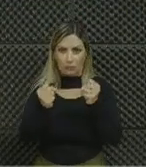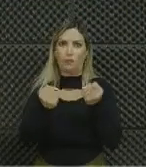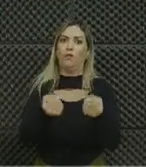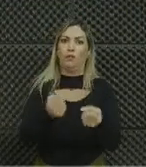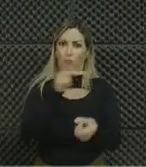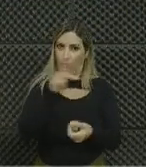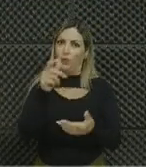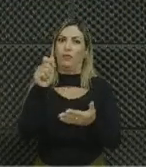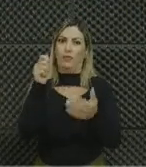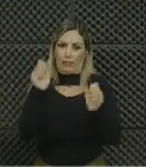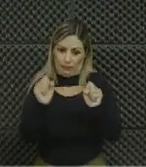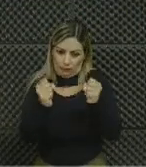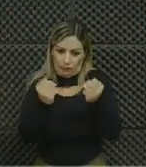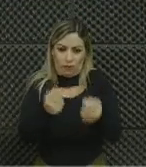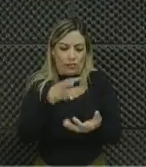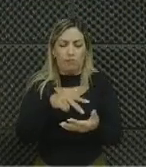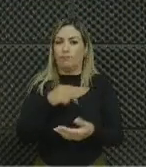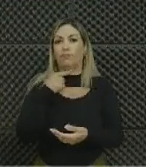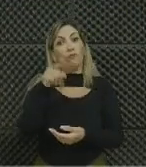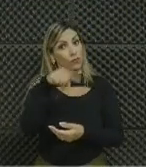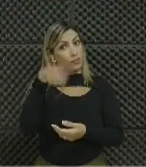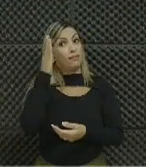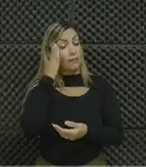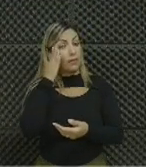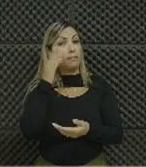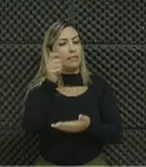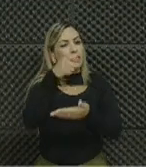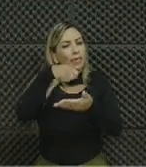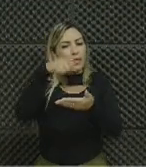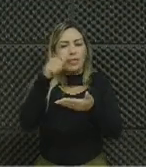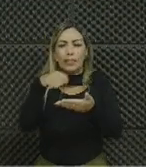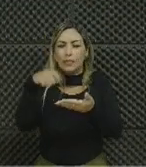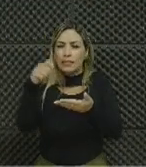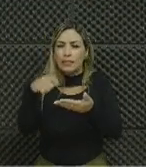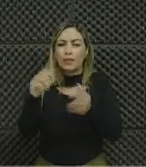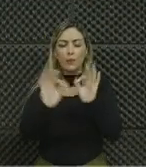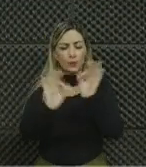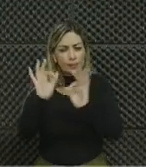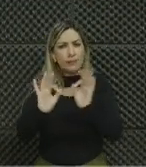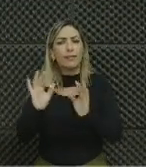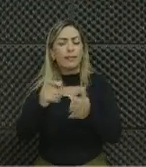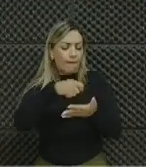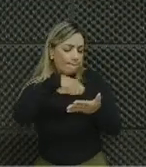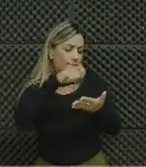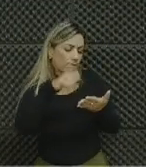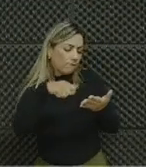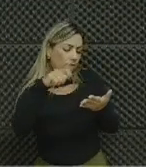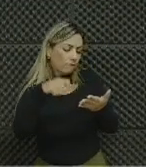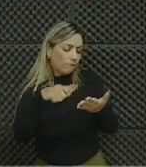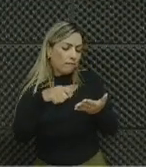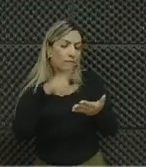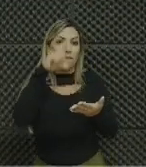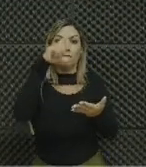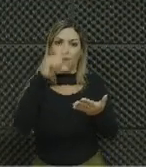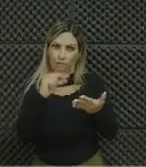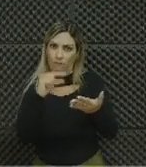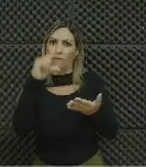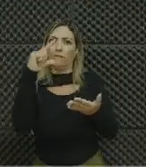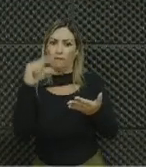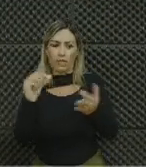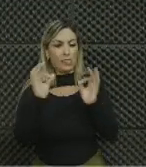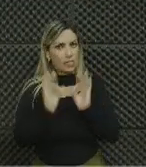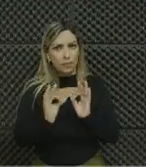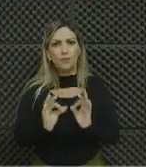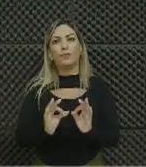bastante. Garanto para vocês, mas vocês já sabem que vocês têm que garantir uma letra bem organizadinha, diferenciar maiúsculas e